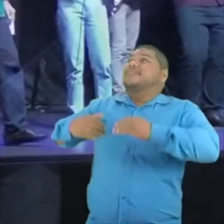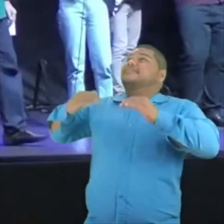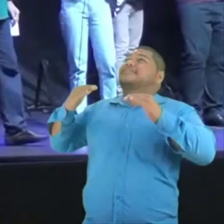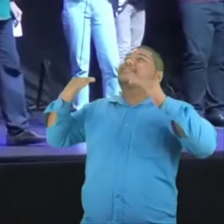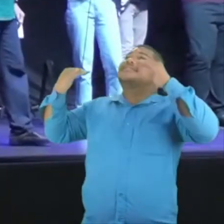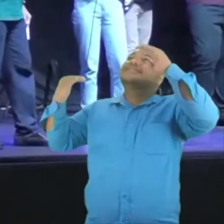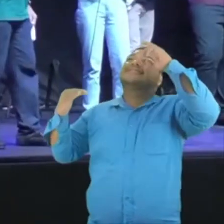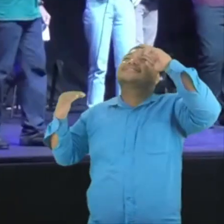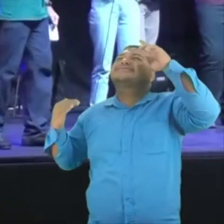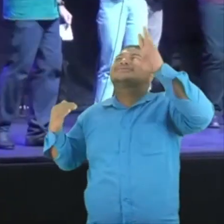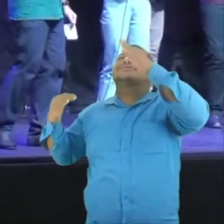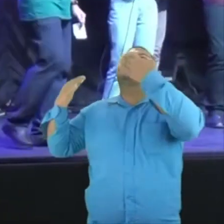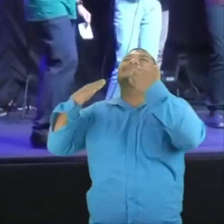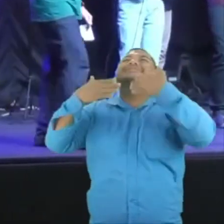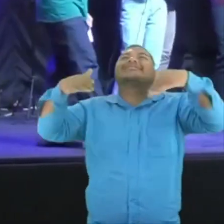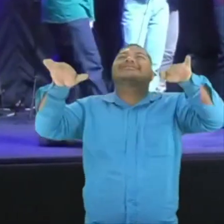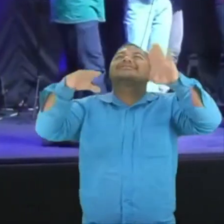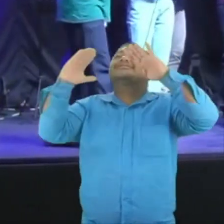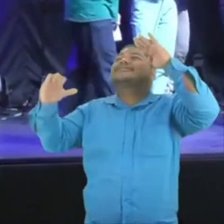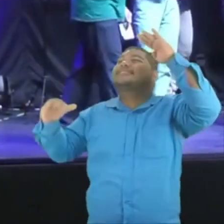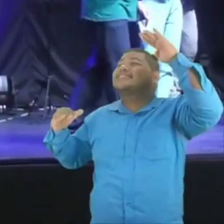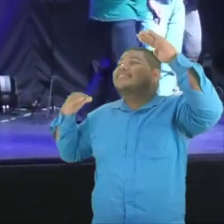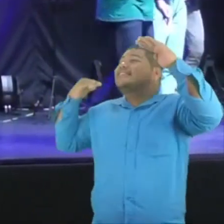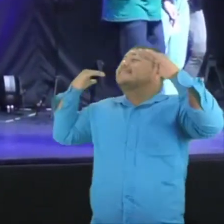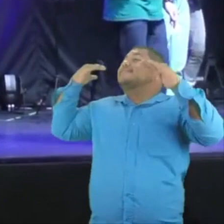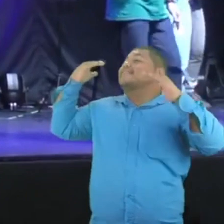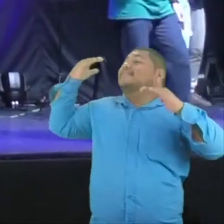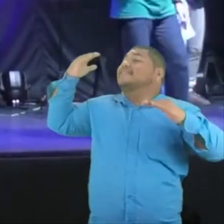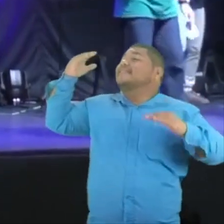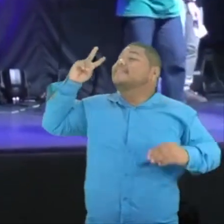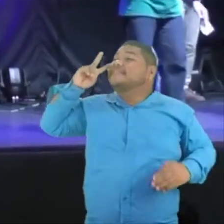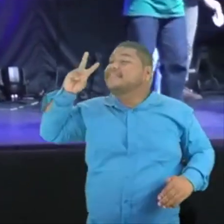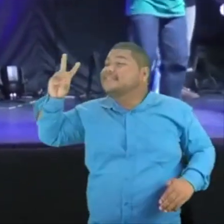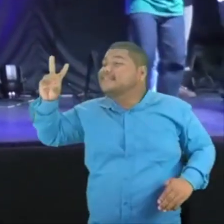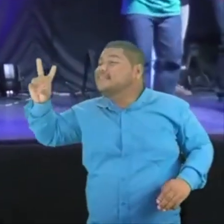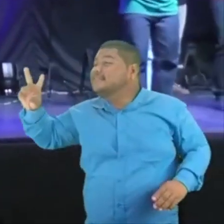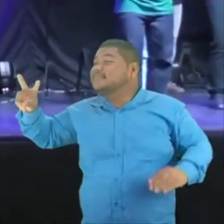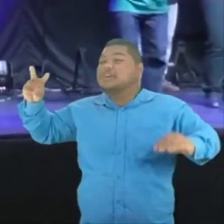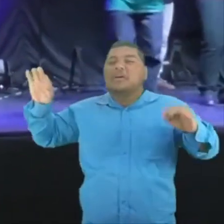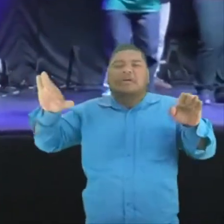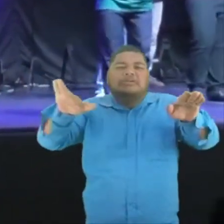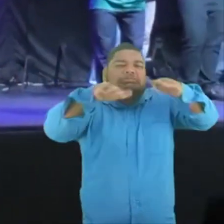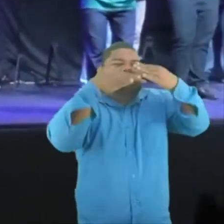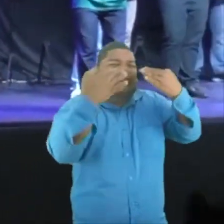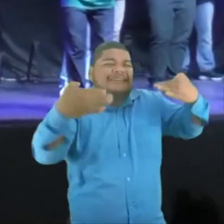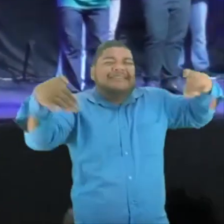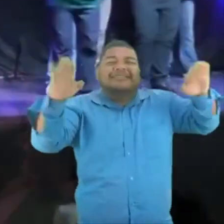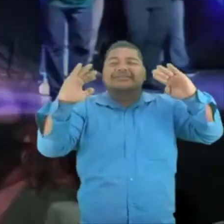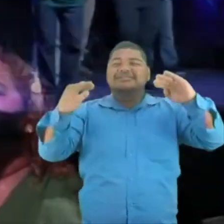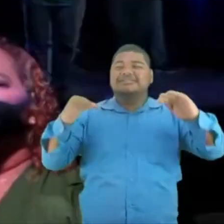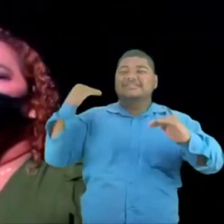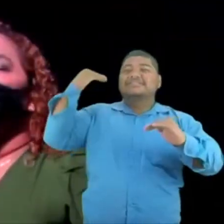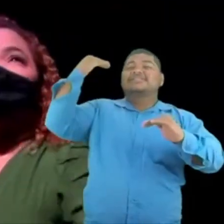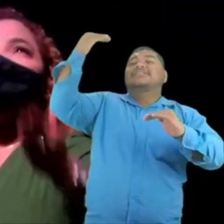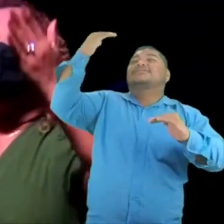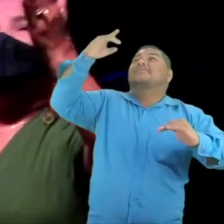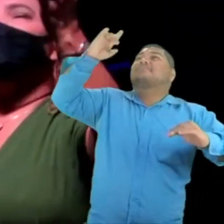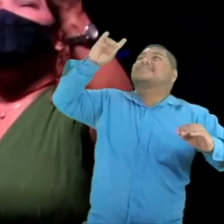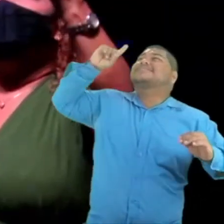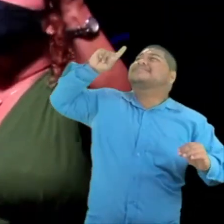e além das ondas olharei. Se o mar